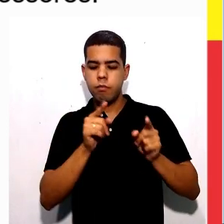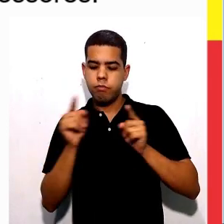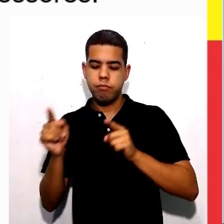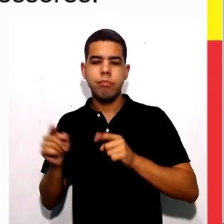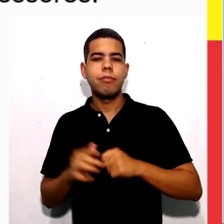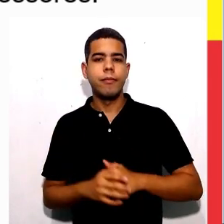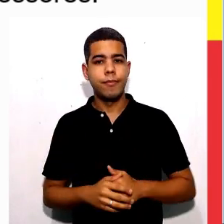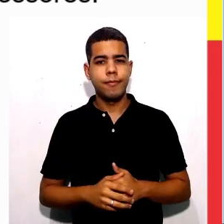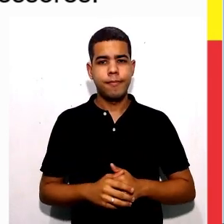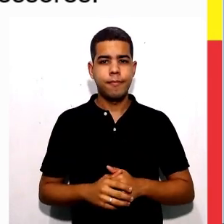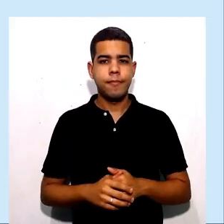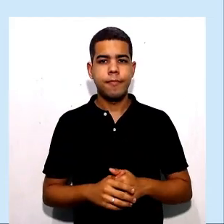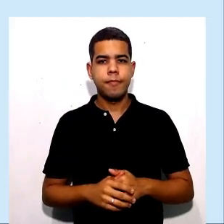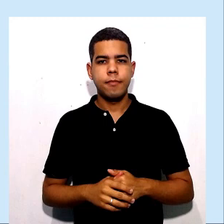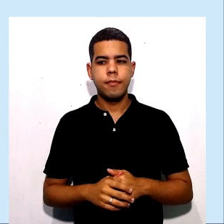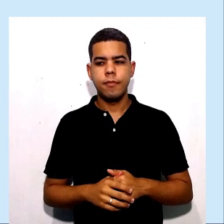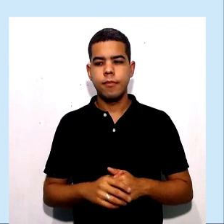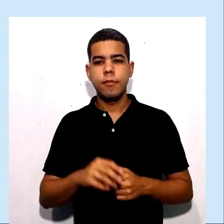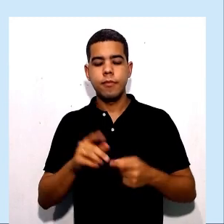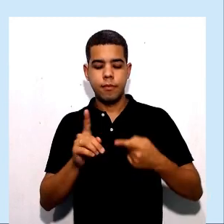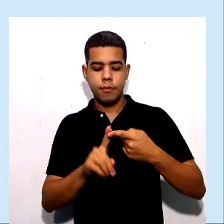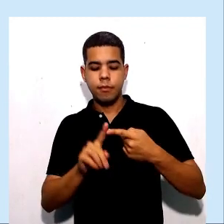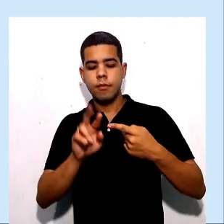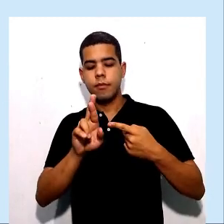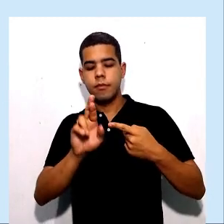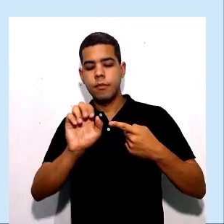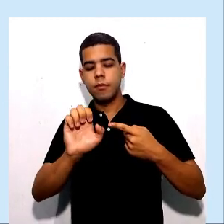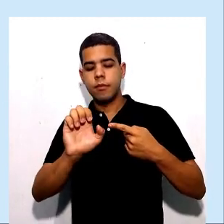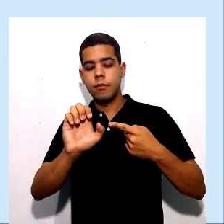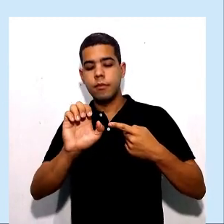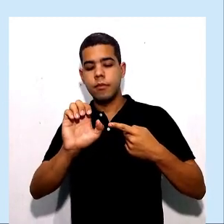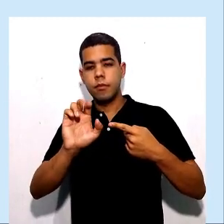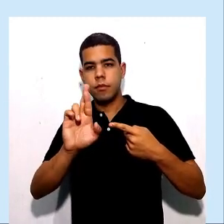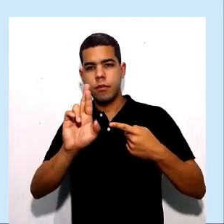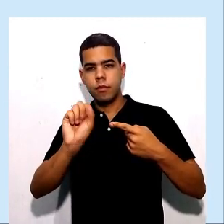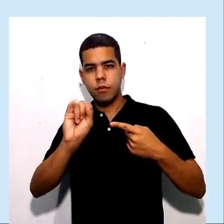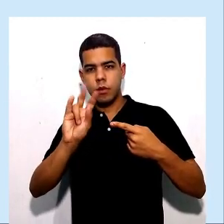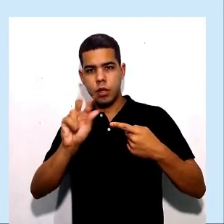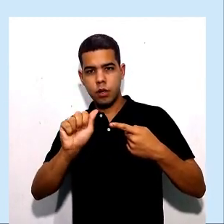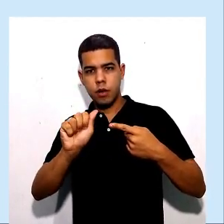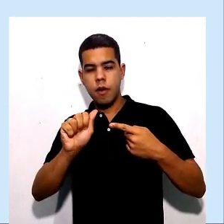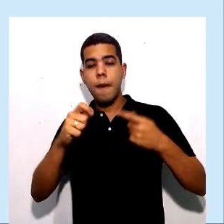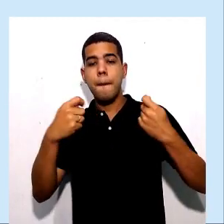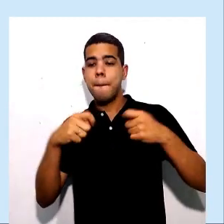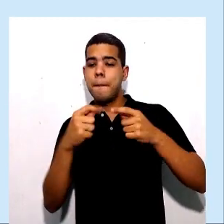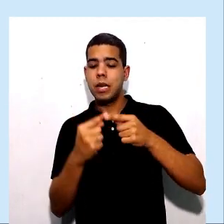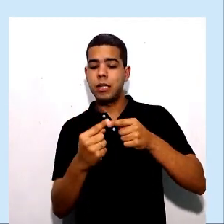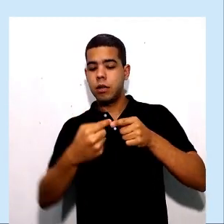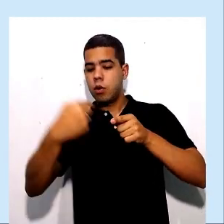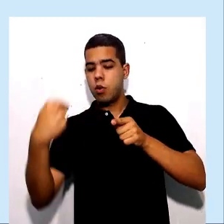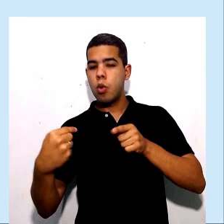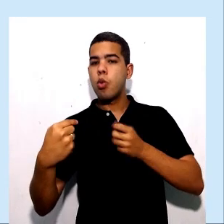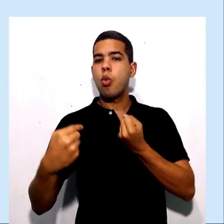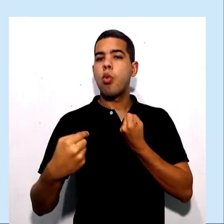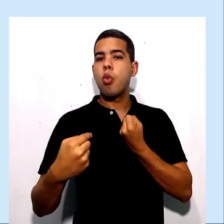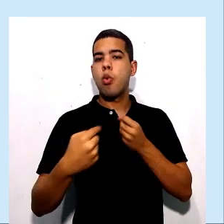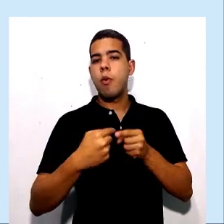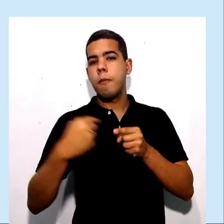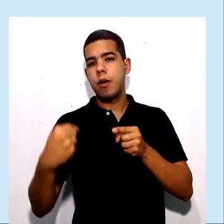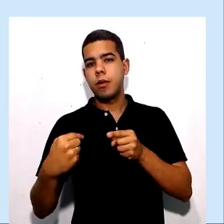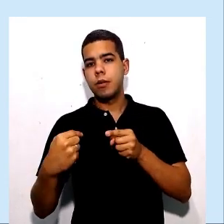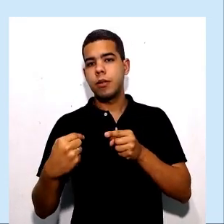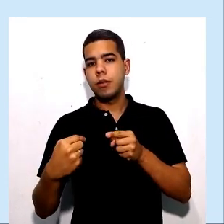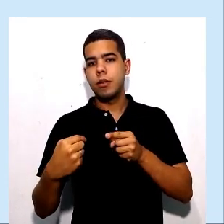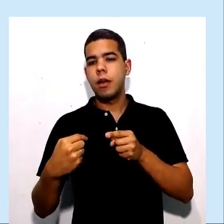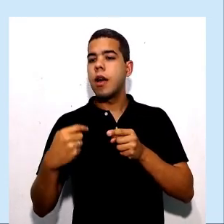termos antecessores. Então, recursiva depende do anterior. Recursiva